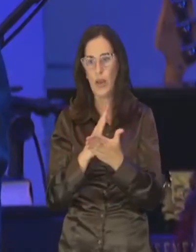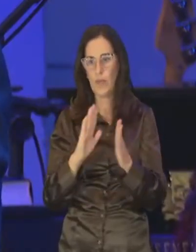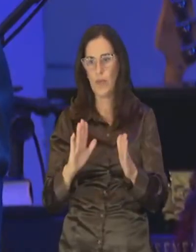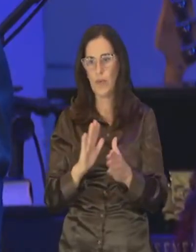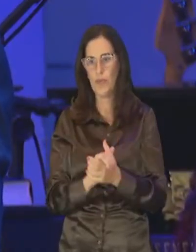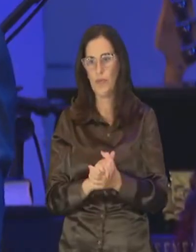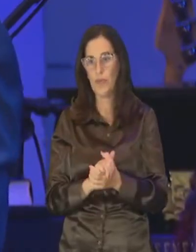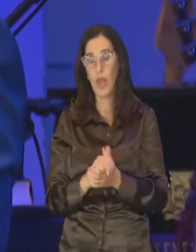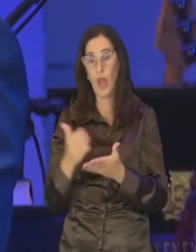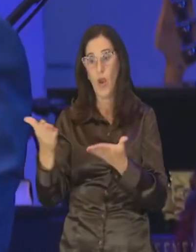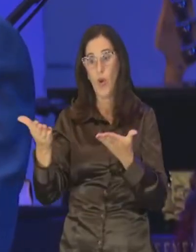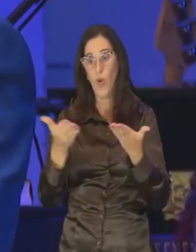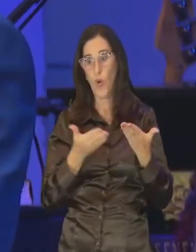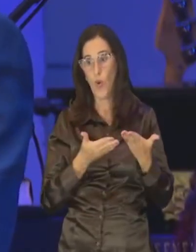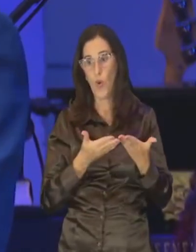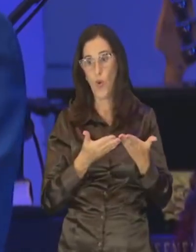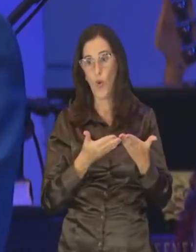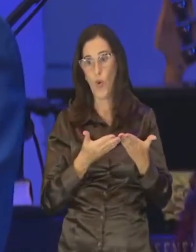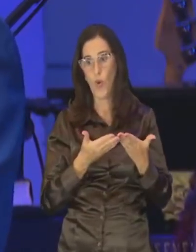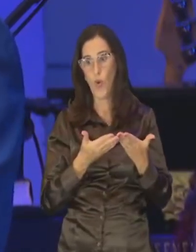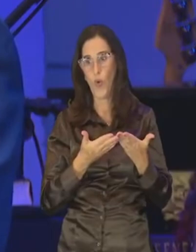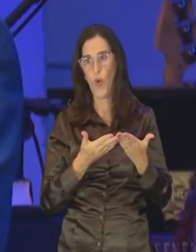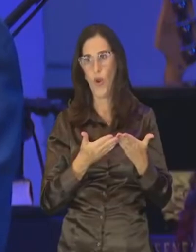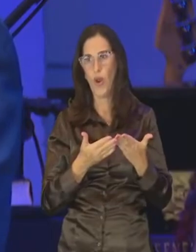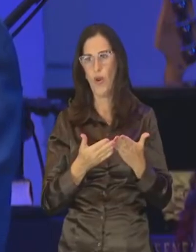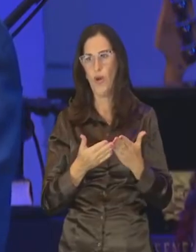eu fui convidado a fazer uma lista de demissão